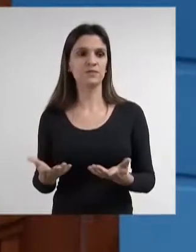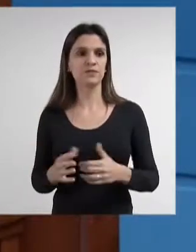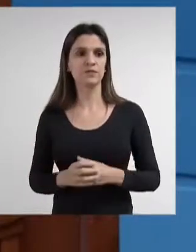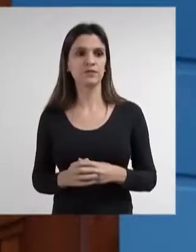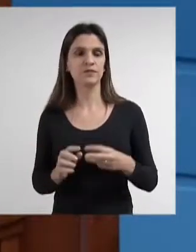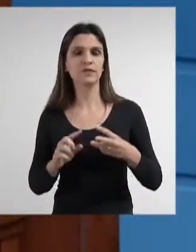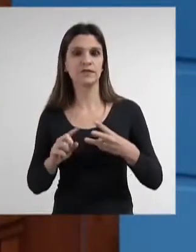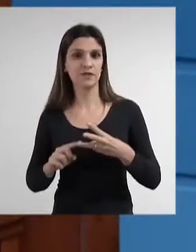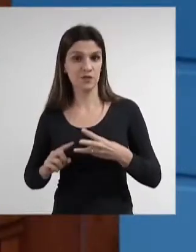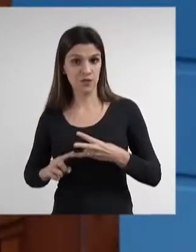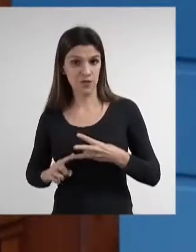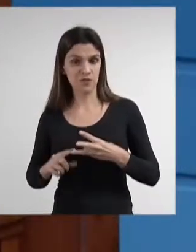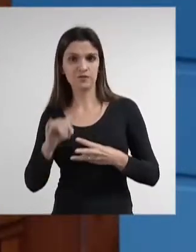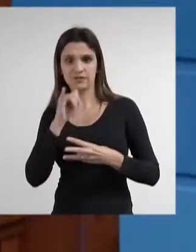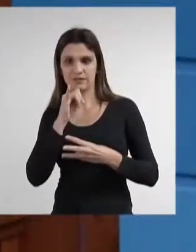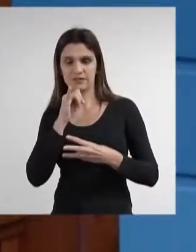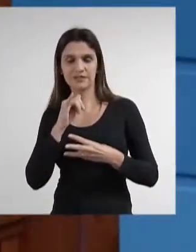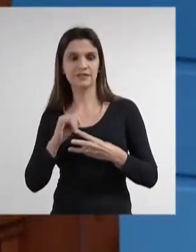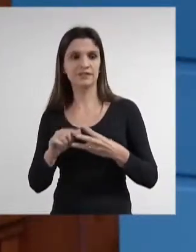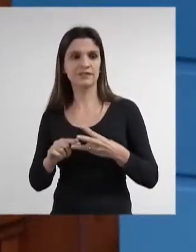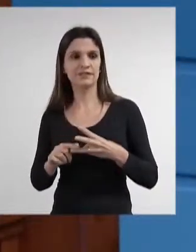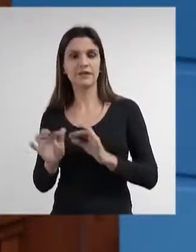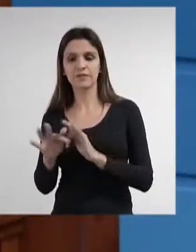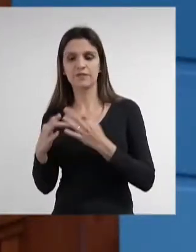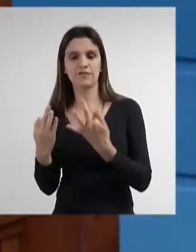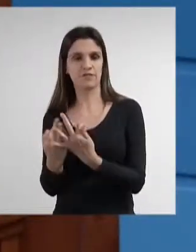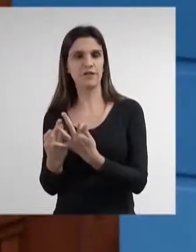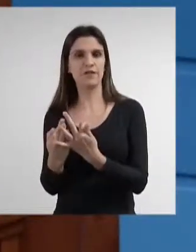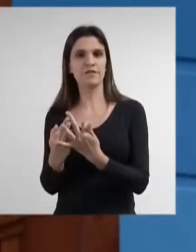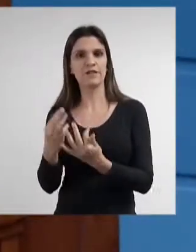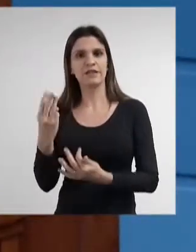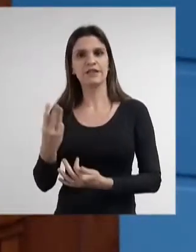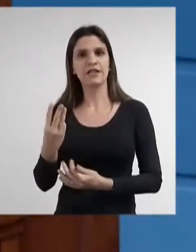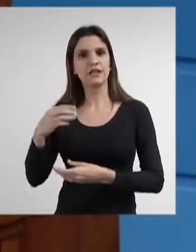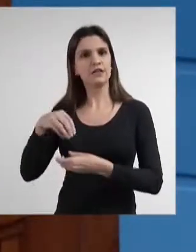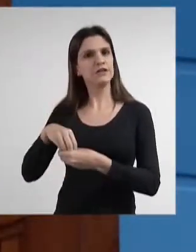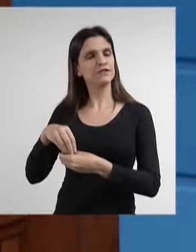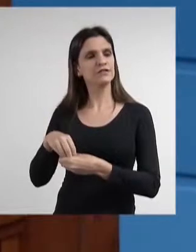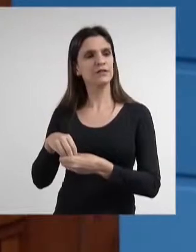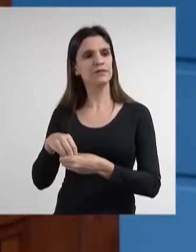Lagoas, com 3 pessoas, uma renda de R$